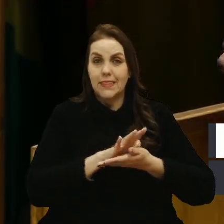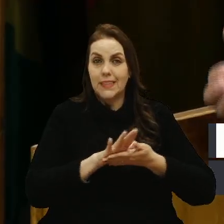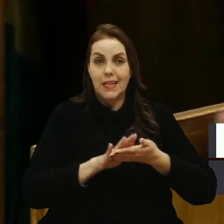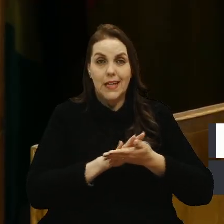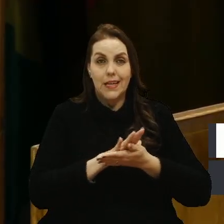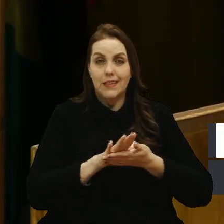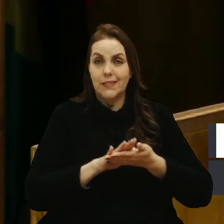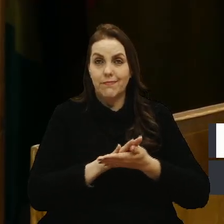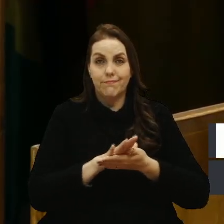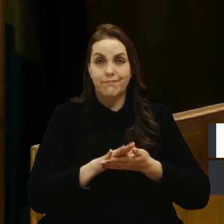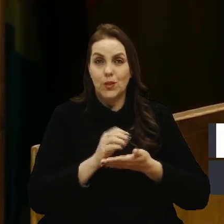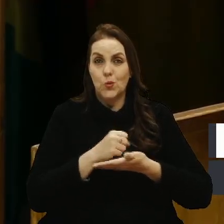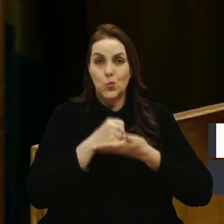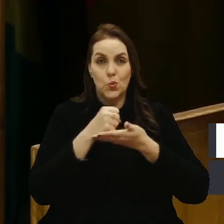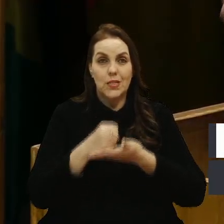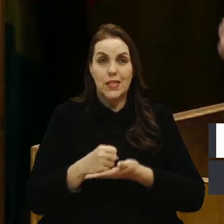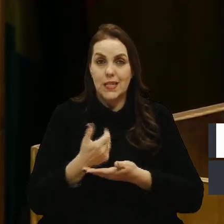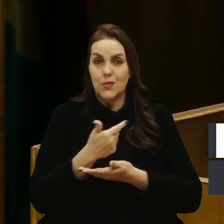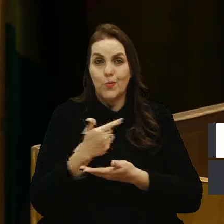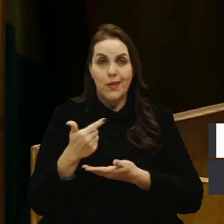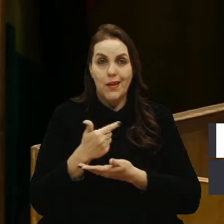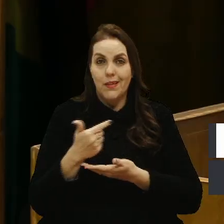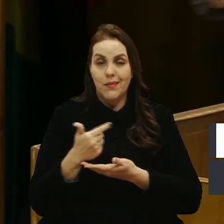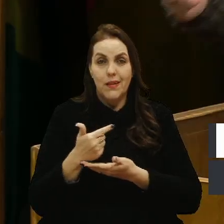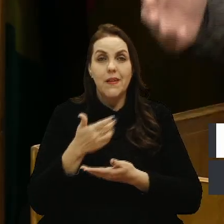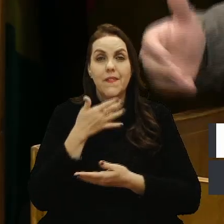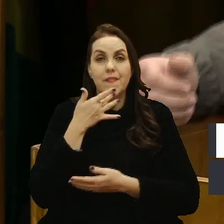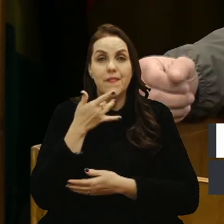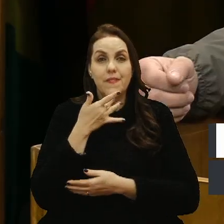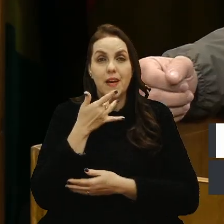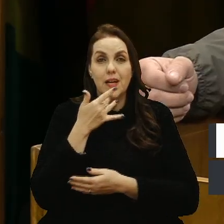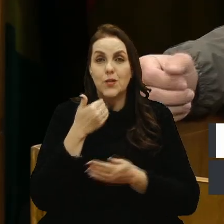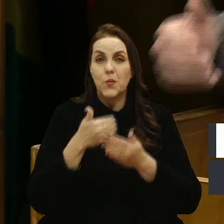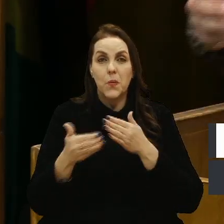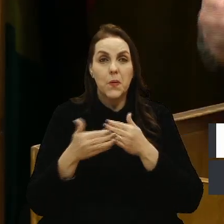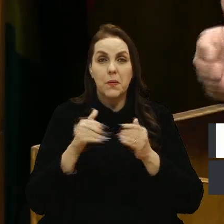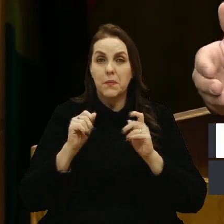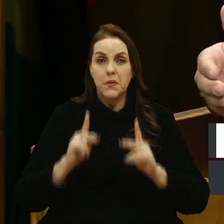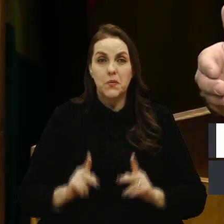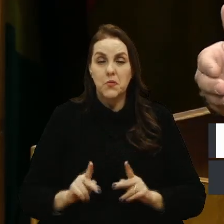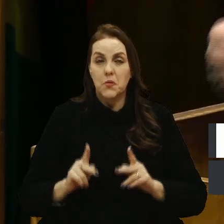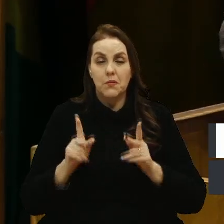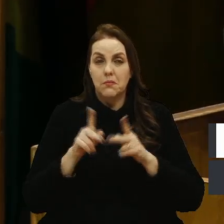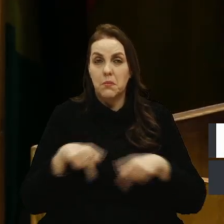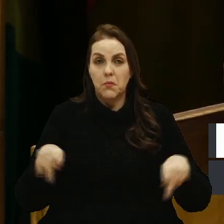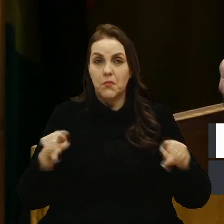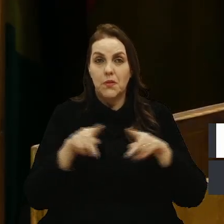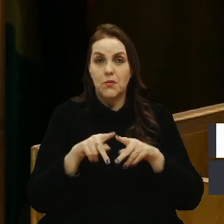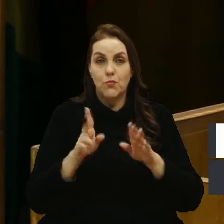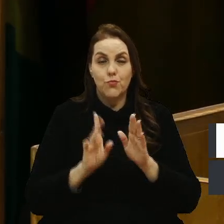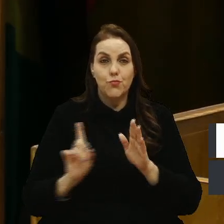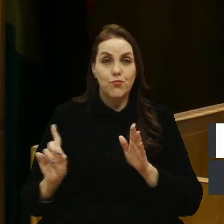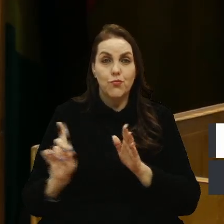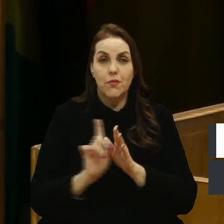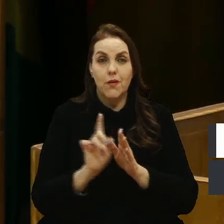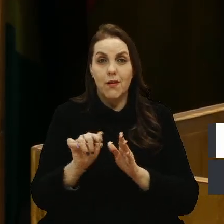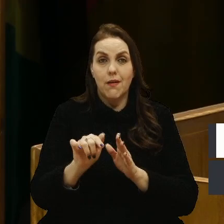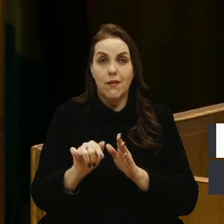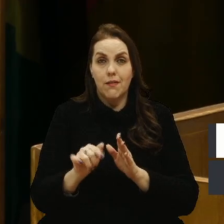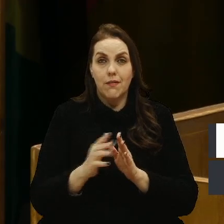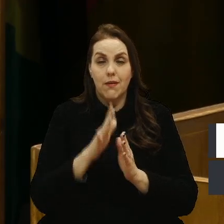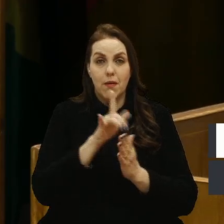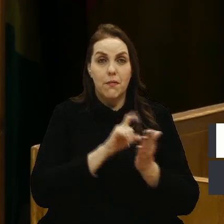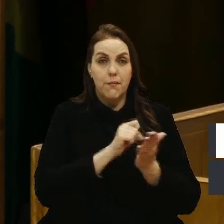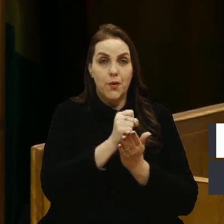está sustentado em nada. E é muito fácil para qualquer um do povo chegar aqui nessa casa e protocolar